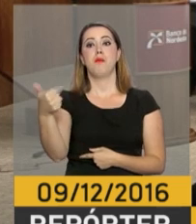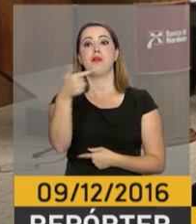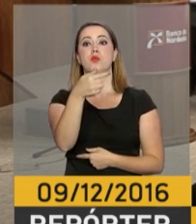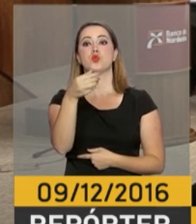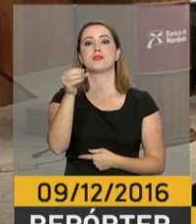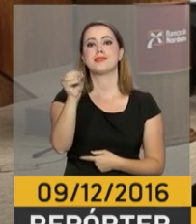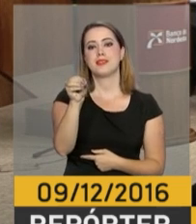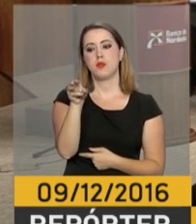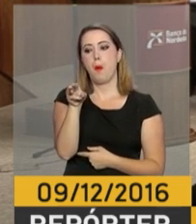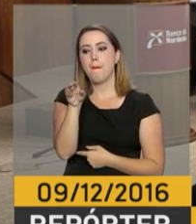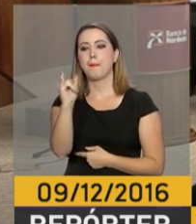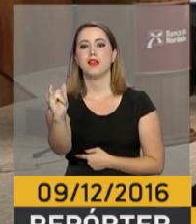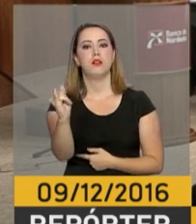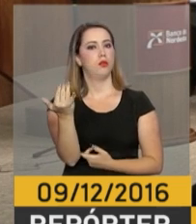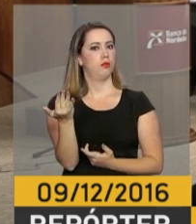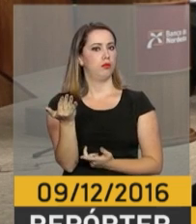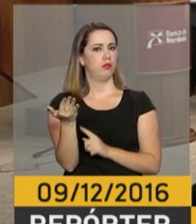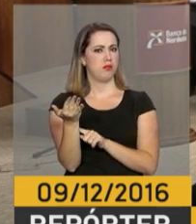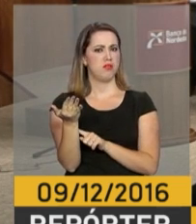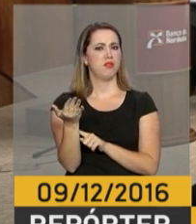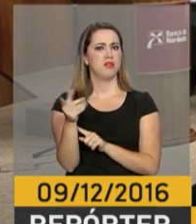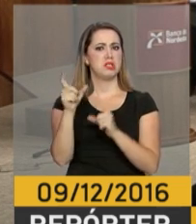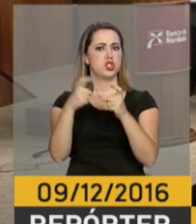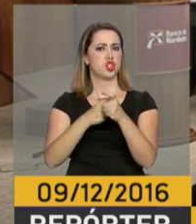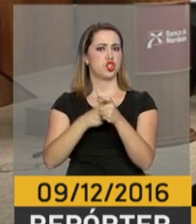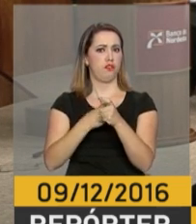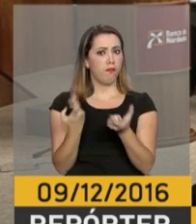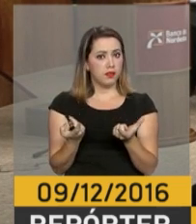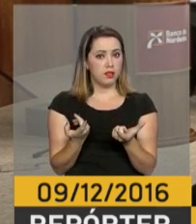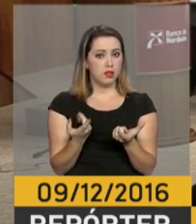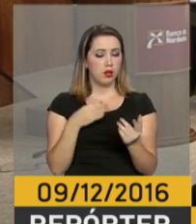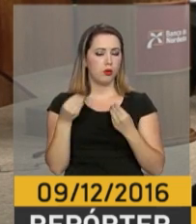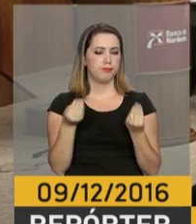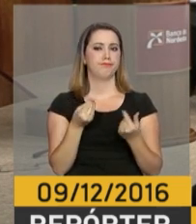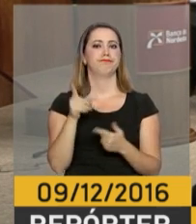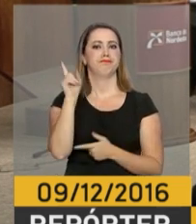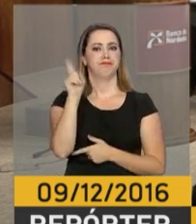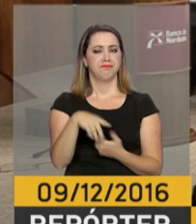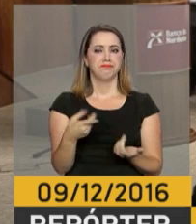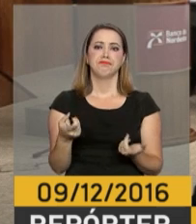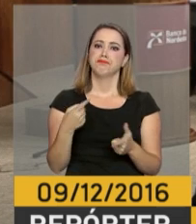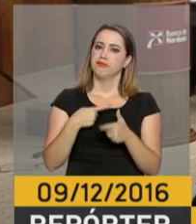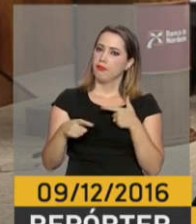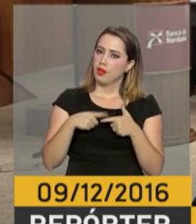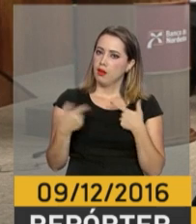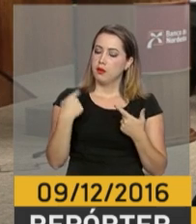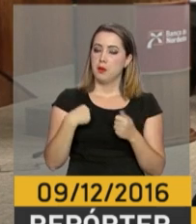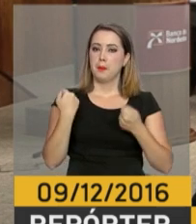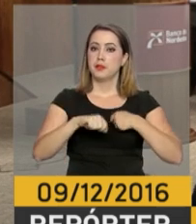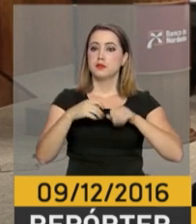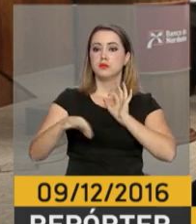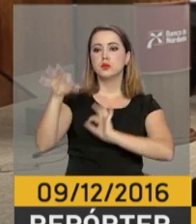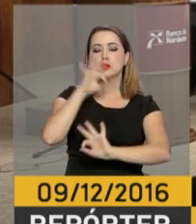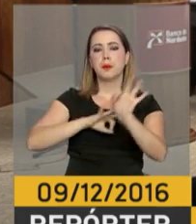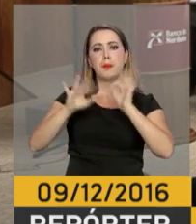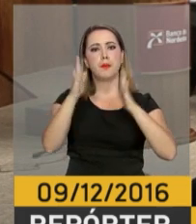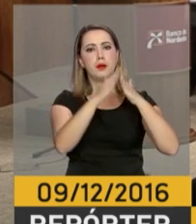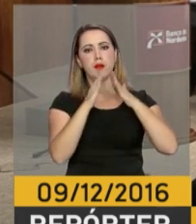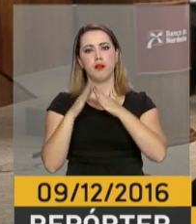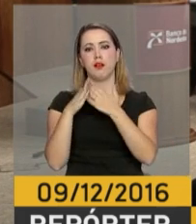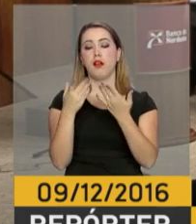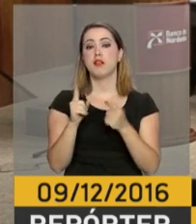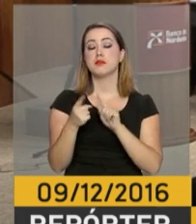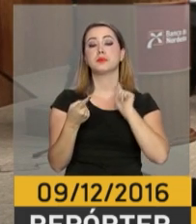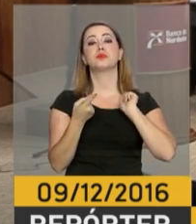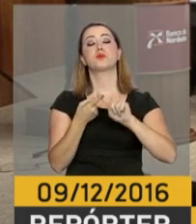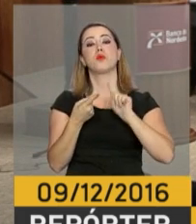déficit, é uma coisa preocupante. Ou seja, precisamos arrumar a casa. E para arrumar a casa, a primeira coisa é não